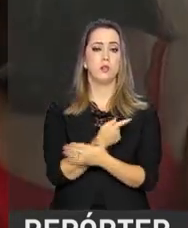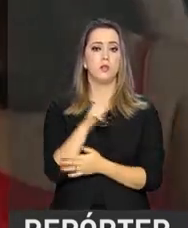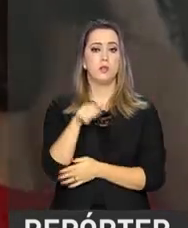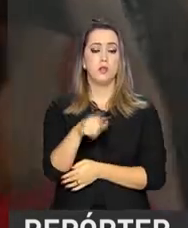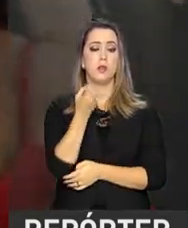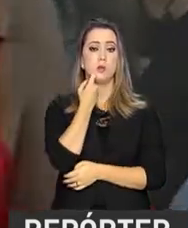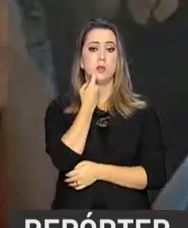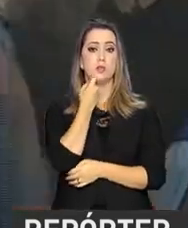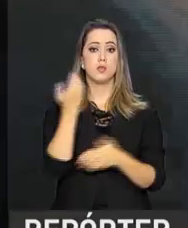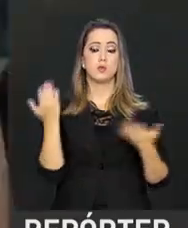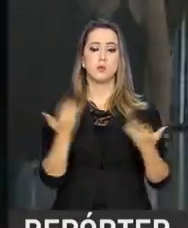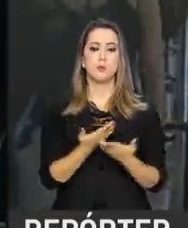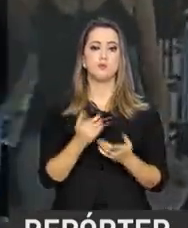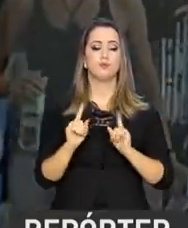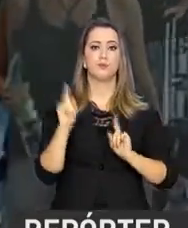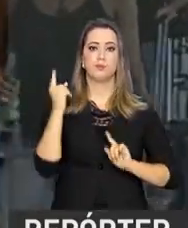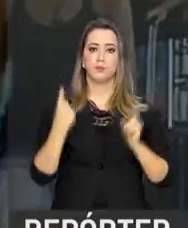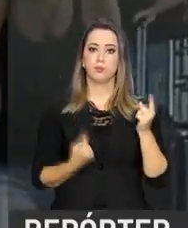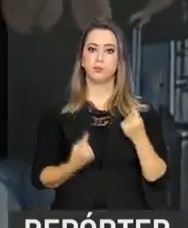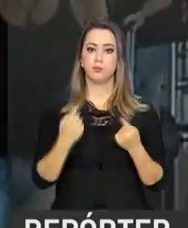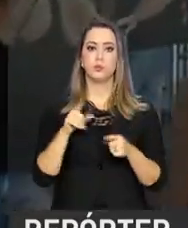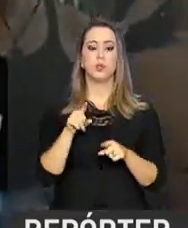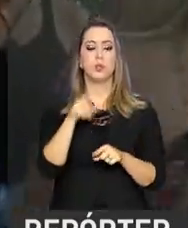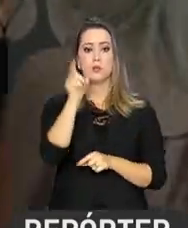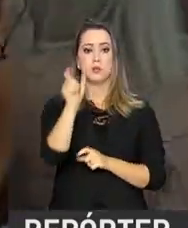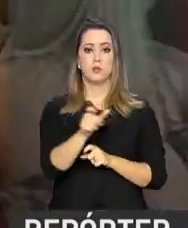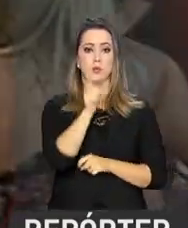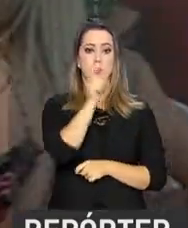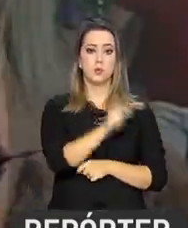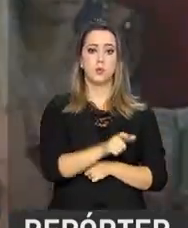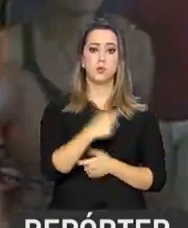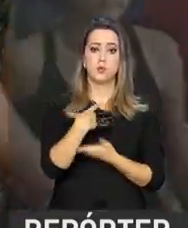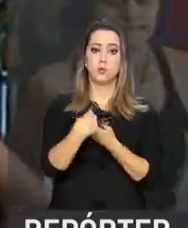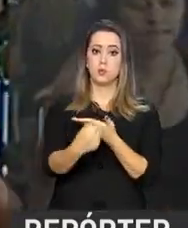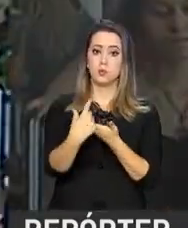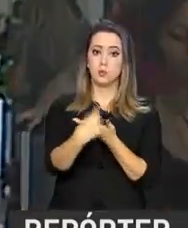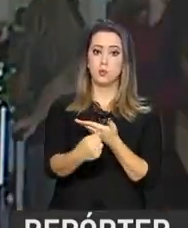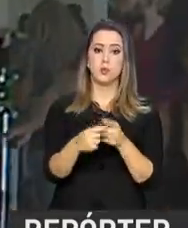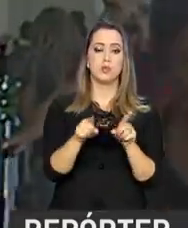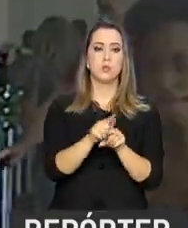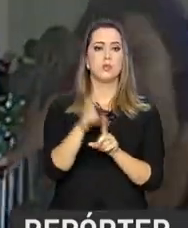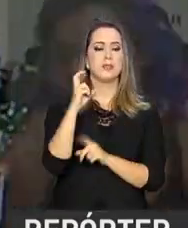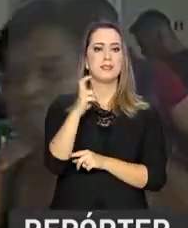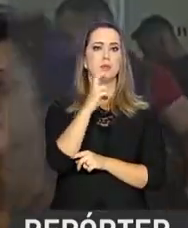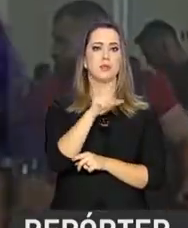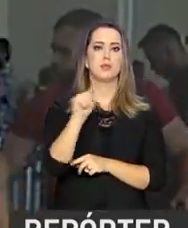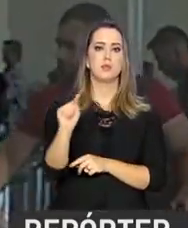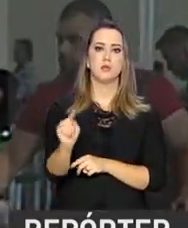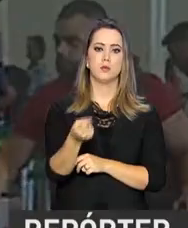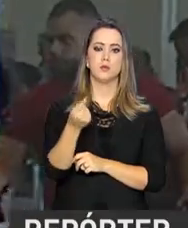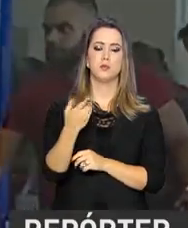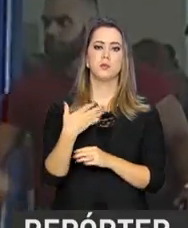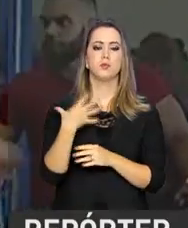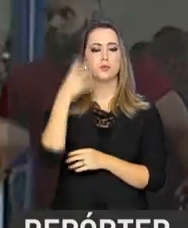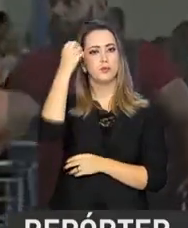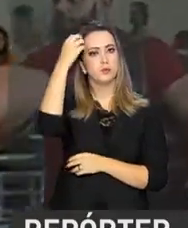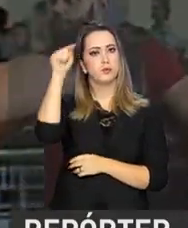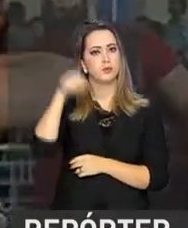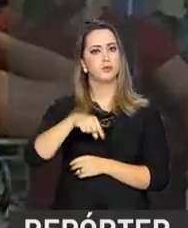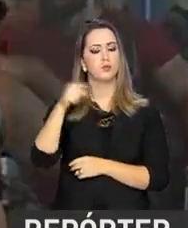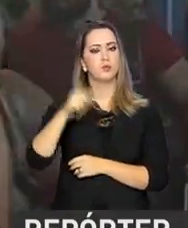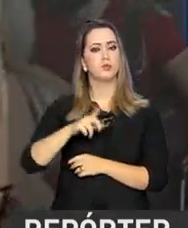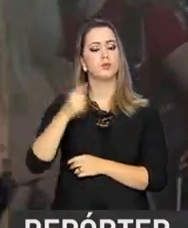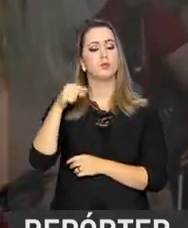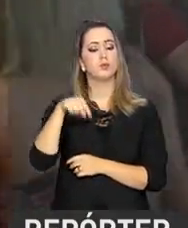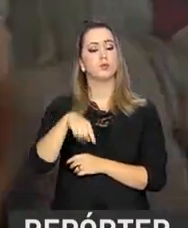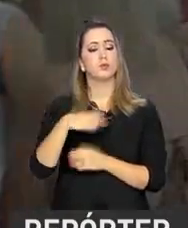nesta sexta-feira de carnaval, quando a expectativa é que 55 mil pessoas passem aqui pelo terminal